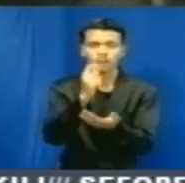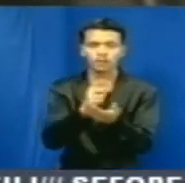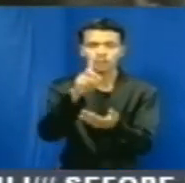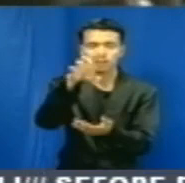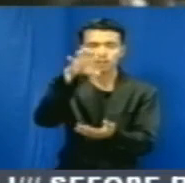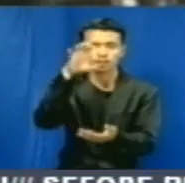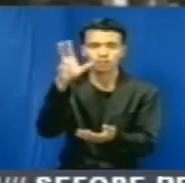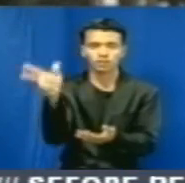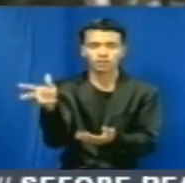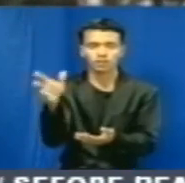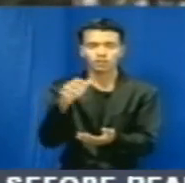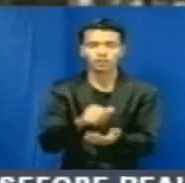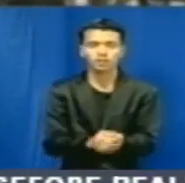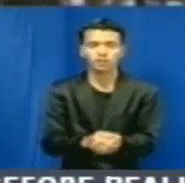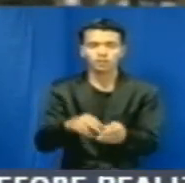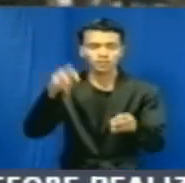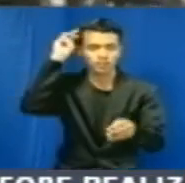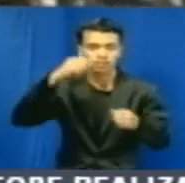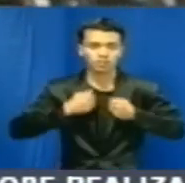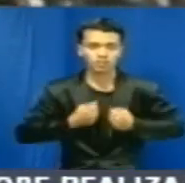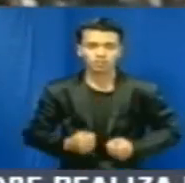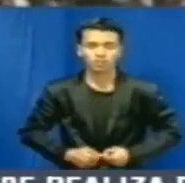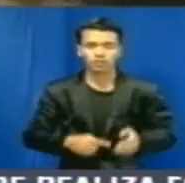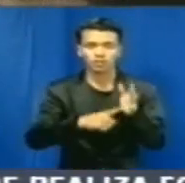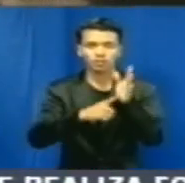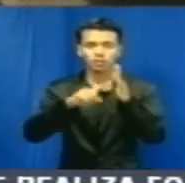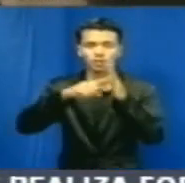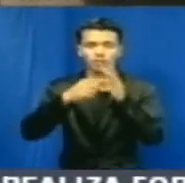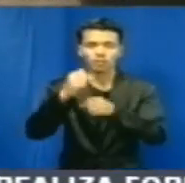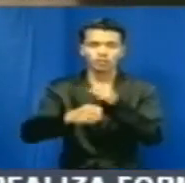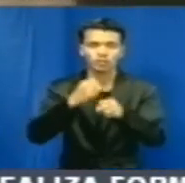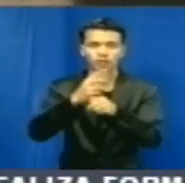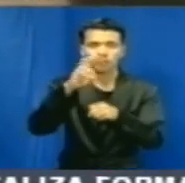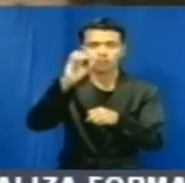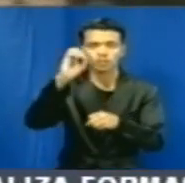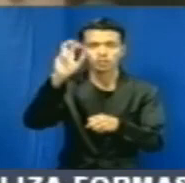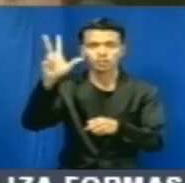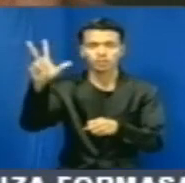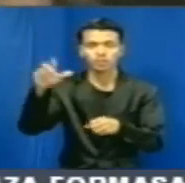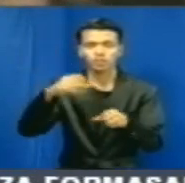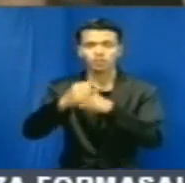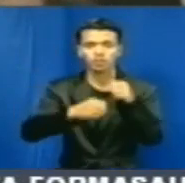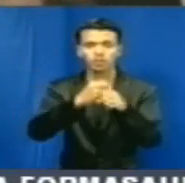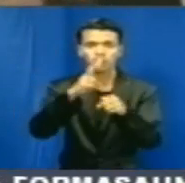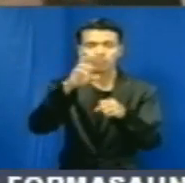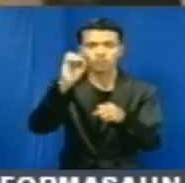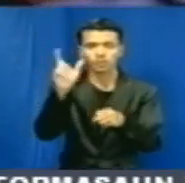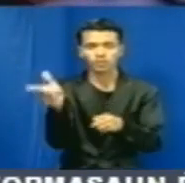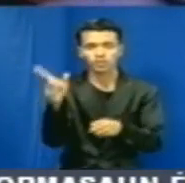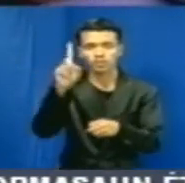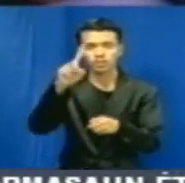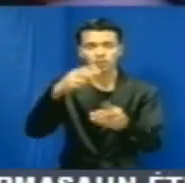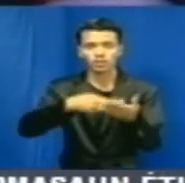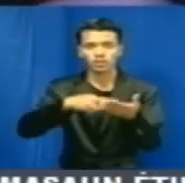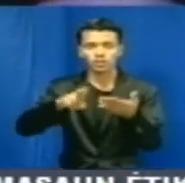Antes nee, Ministério Saúde fosaiou na katak. A huhu sitinang rihung rua tolu to rihung rua ruanulu racing ida.